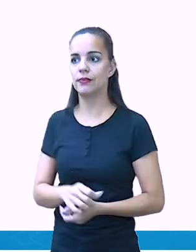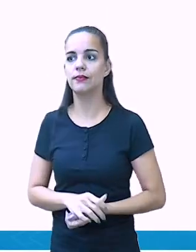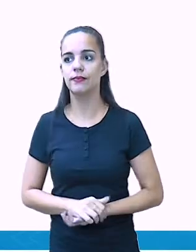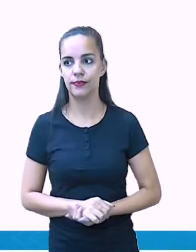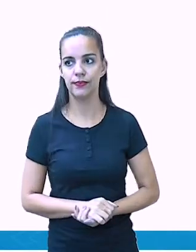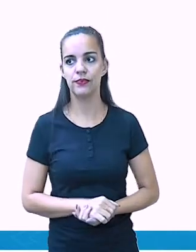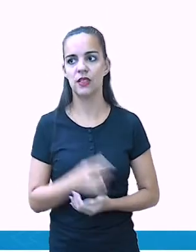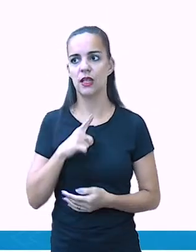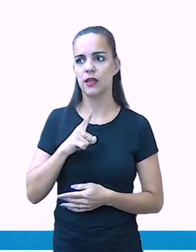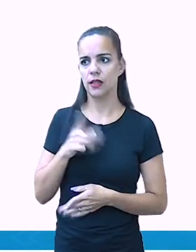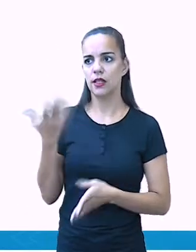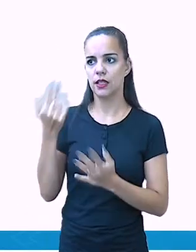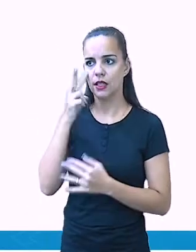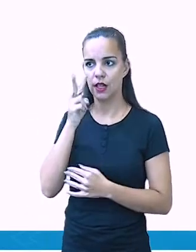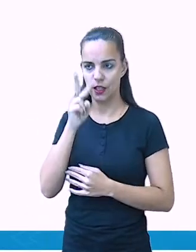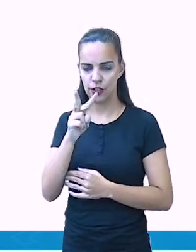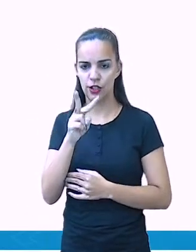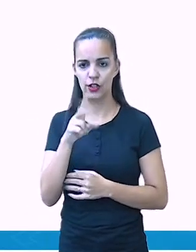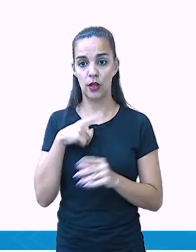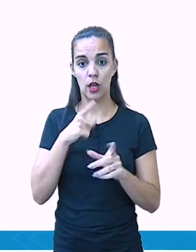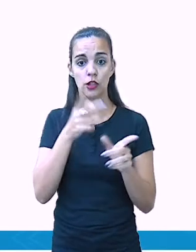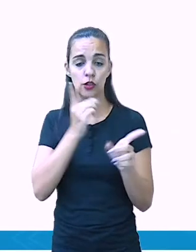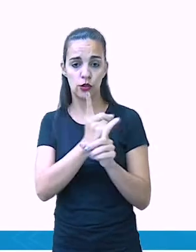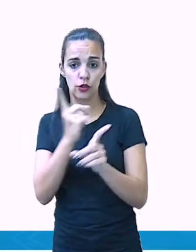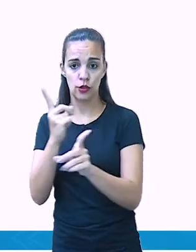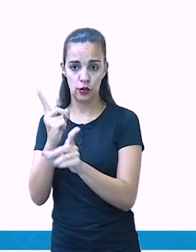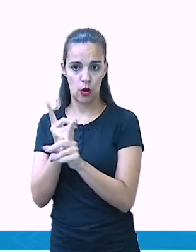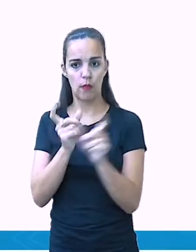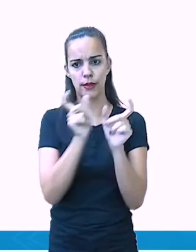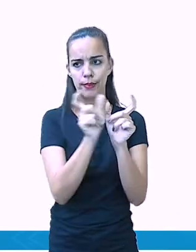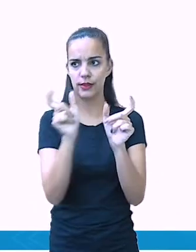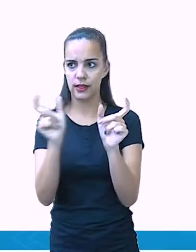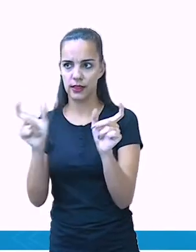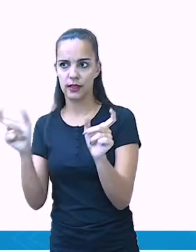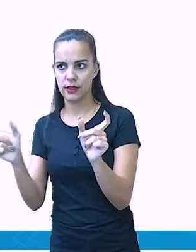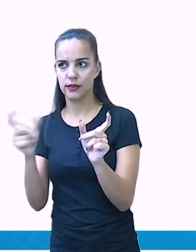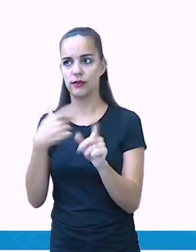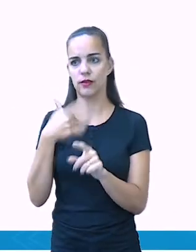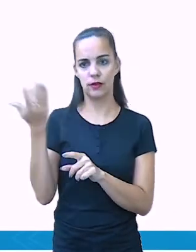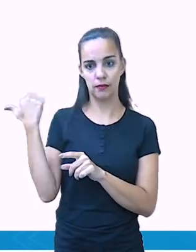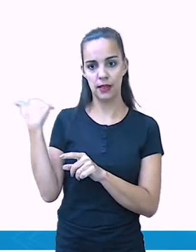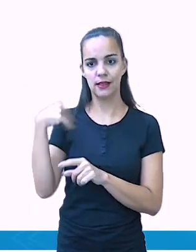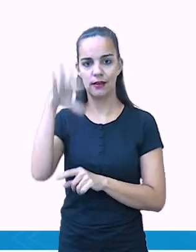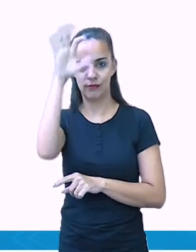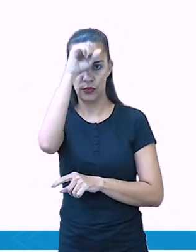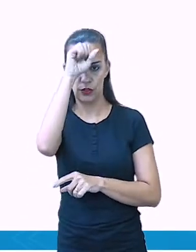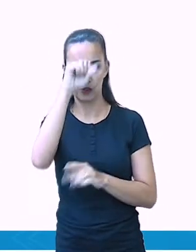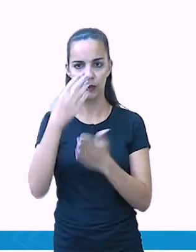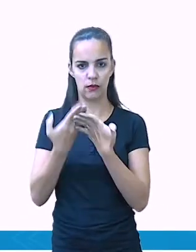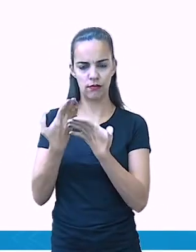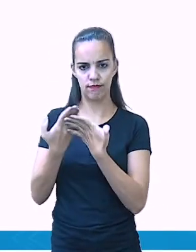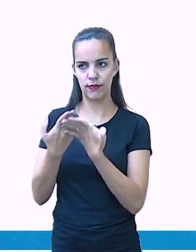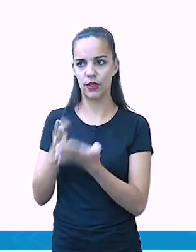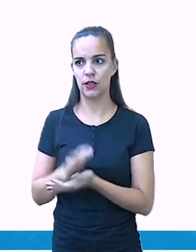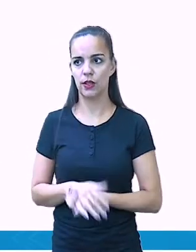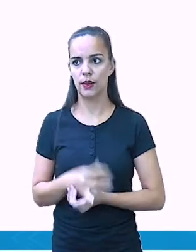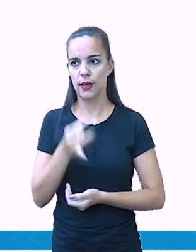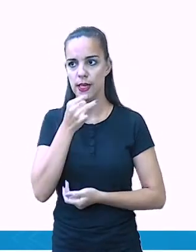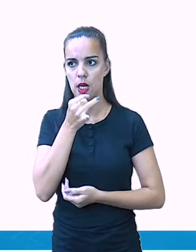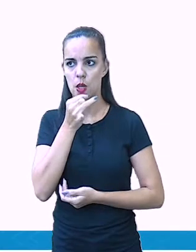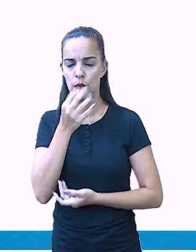ser trabalhados através das sílabas que a gente vem aprendendo e que a gente aprendeu na aula passada. Hoje, o nosso